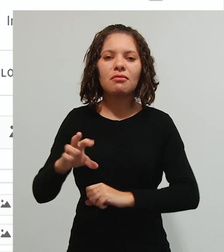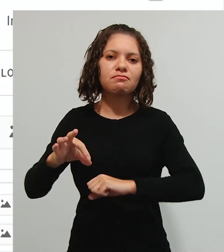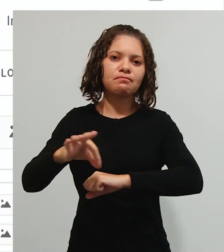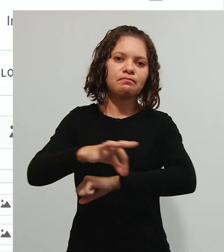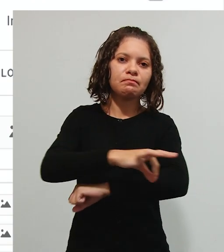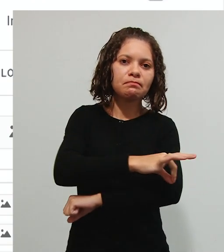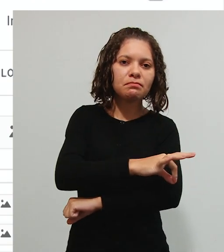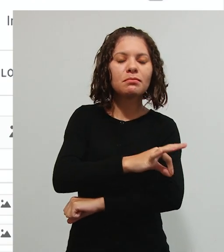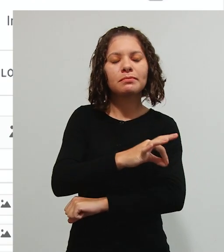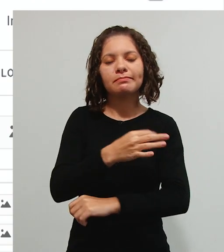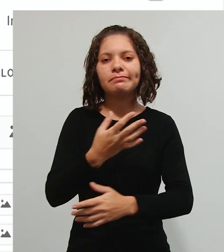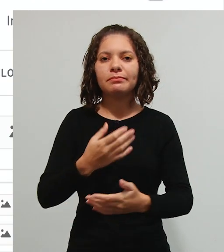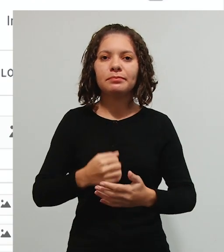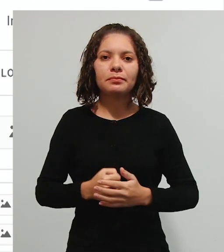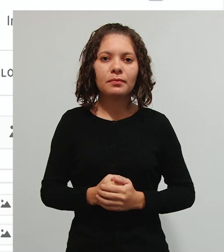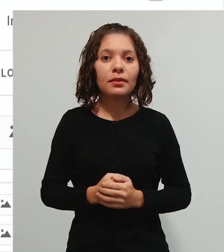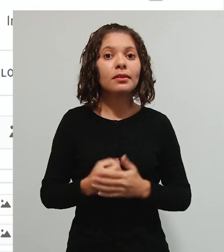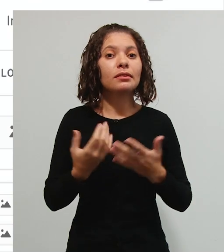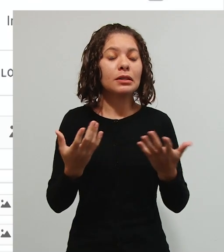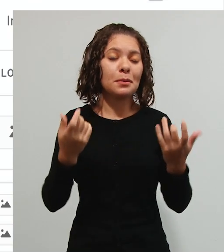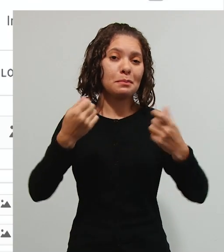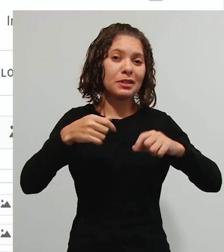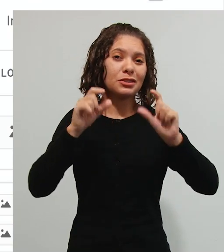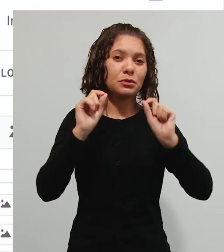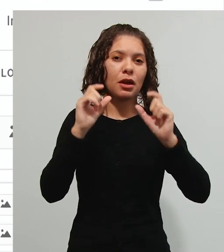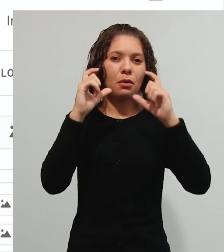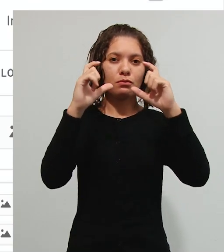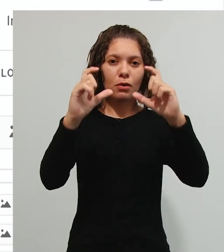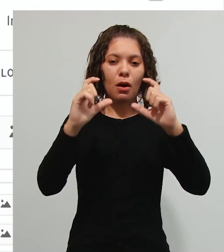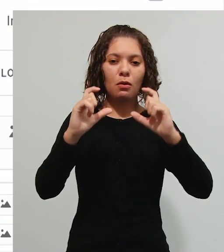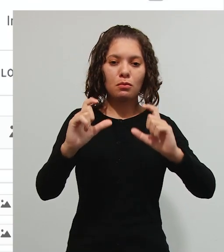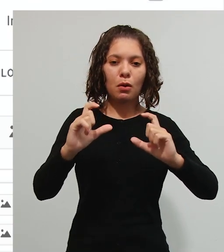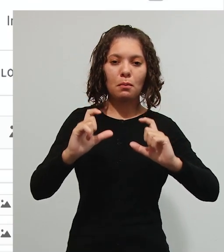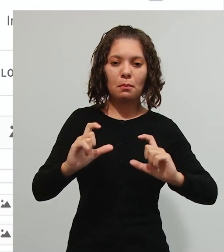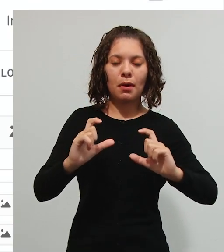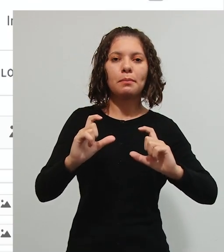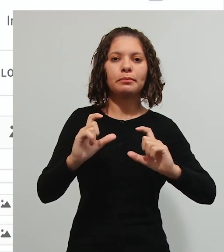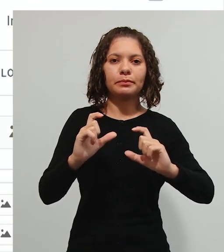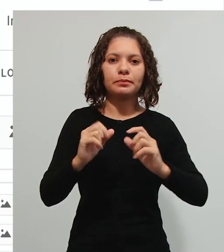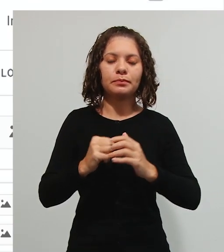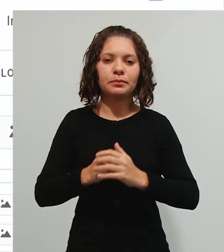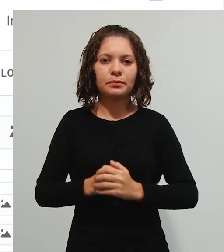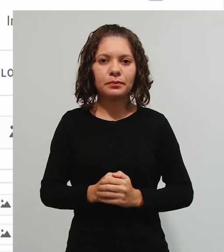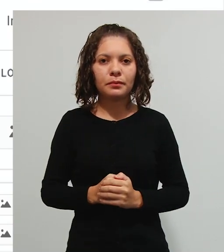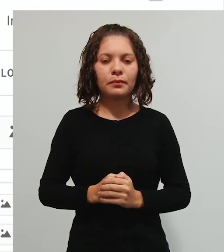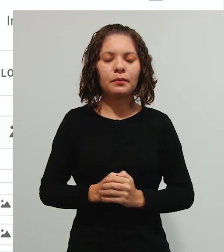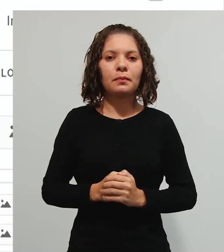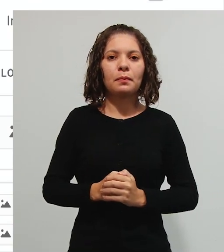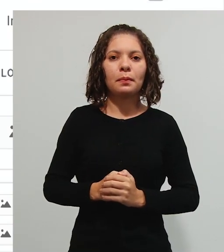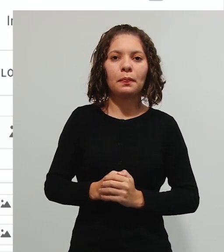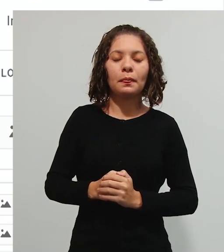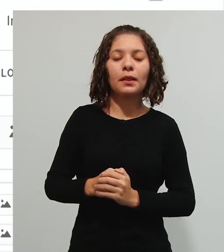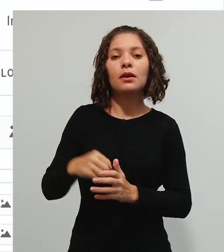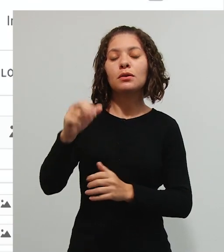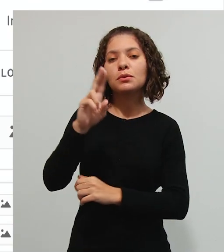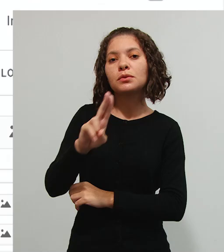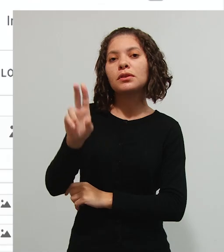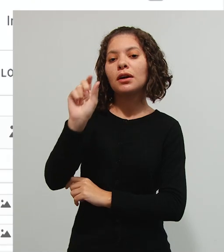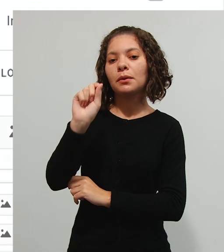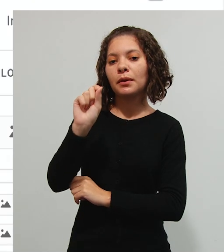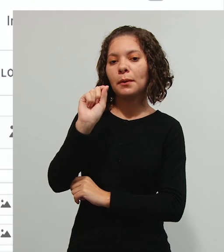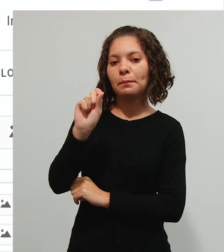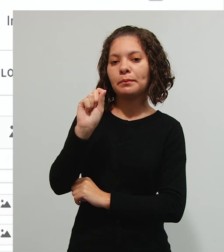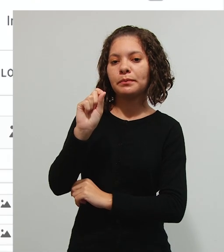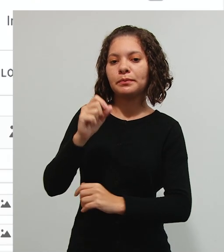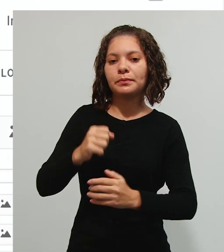recuo, você faz o recuo usando essas 2 ferramentas, especialmente essa daqui, o recuo da primeira linha. E aqui o espaçamento